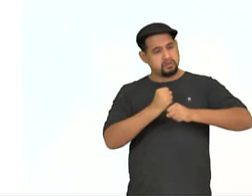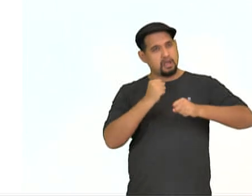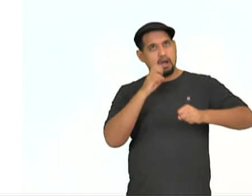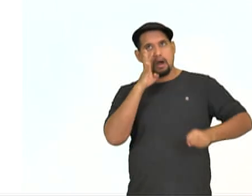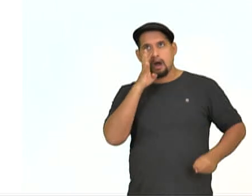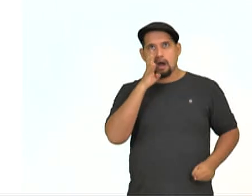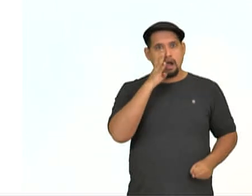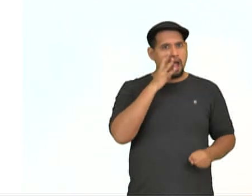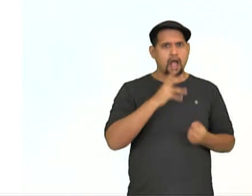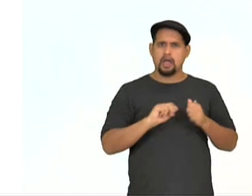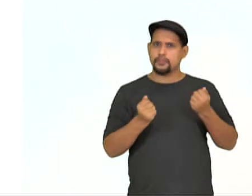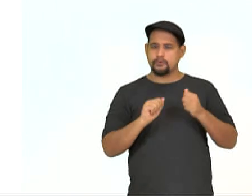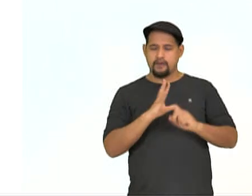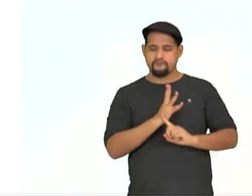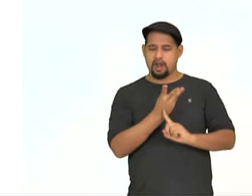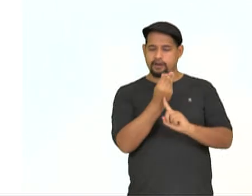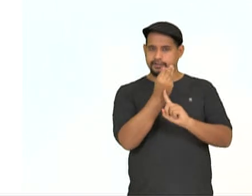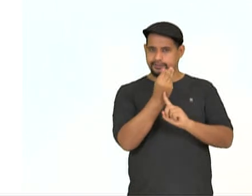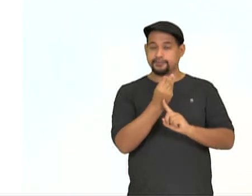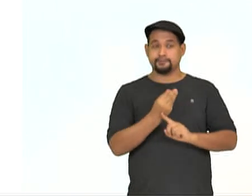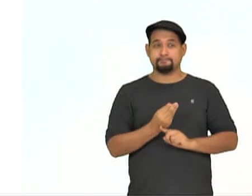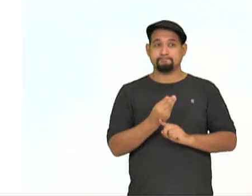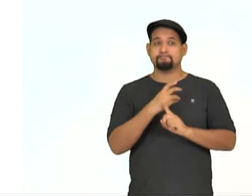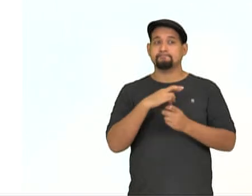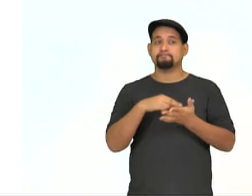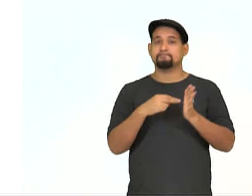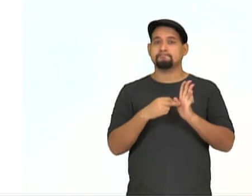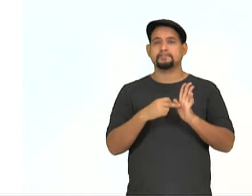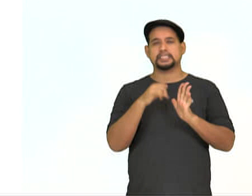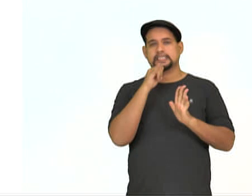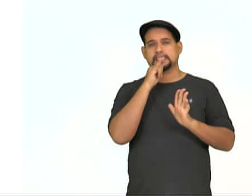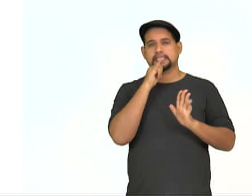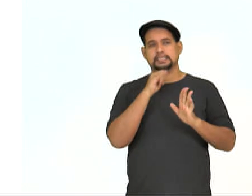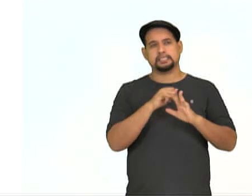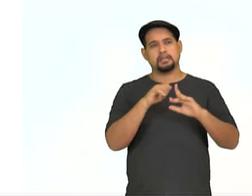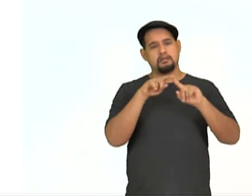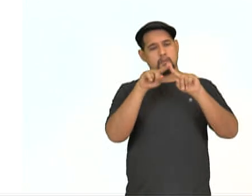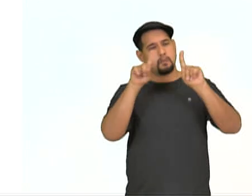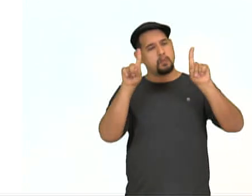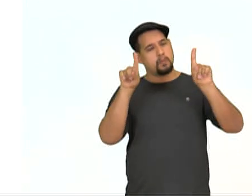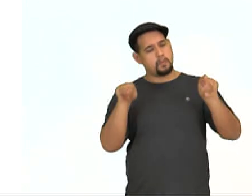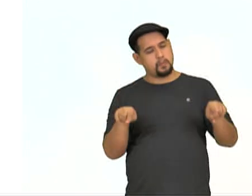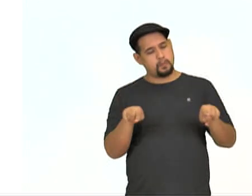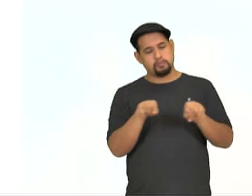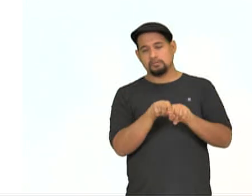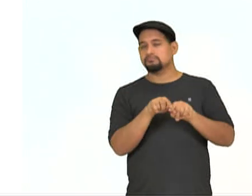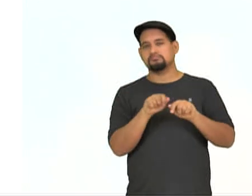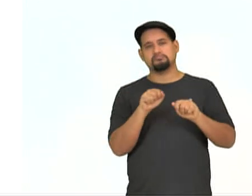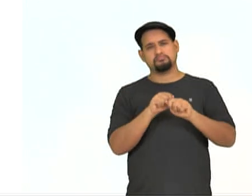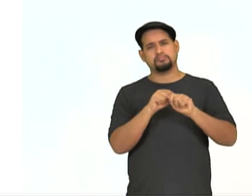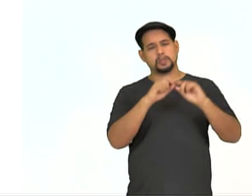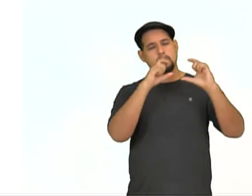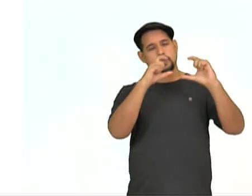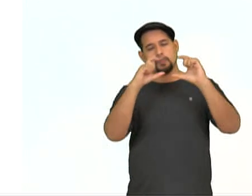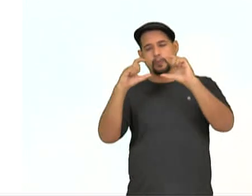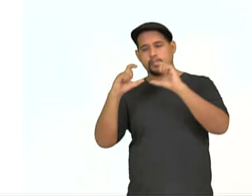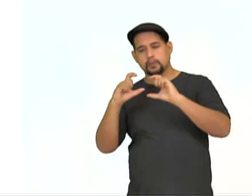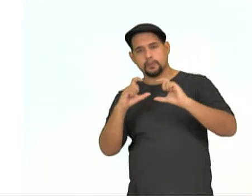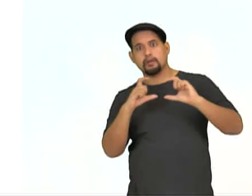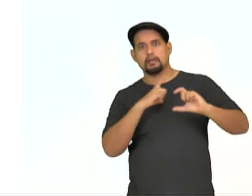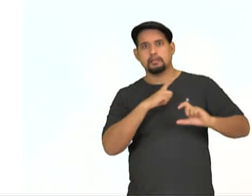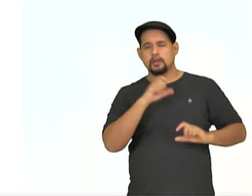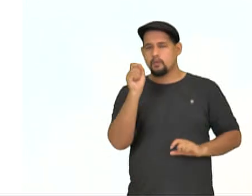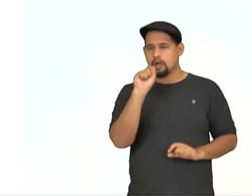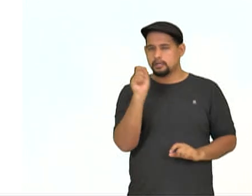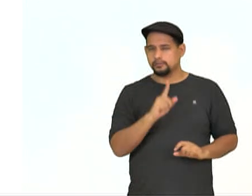arte. Esse aqui é um mural, no caso é como se fosse um mosaico, né, feito em tijolos, e nós vemos aqui o azul,